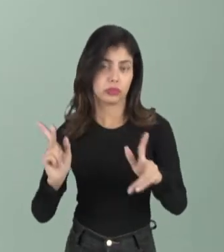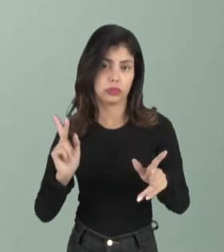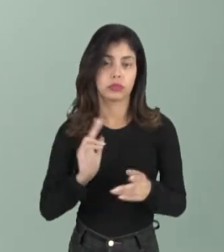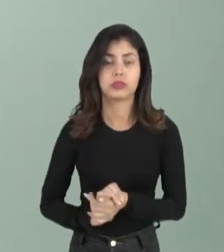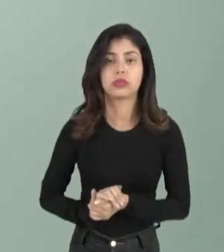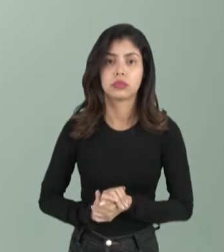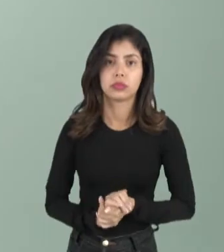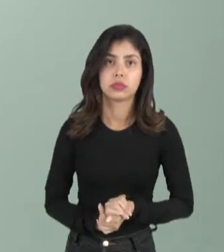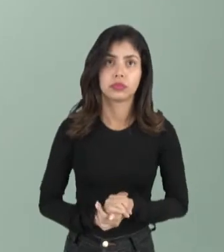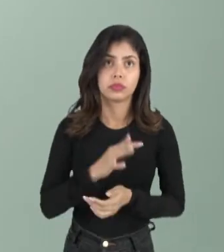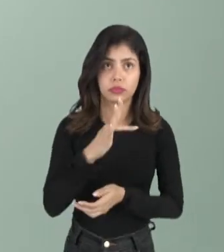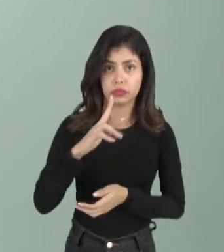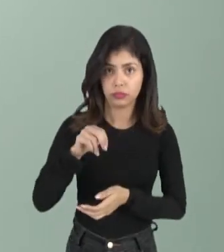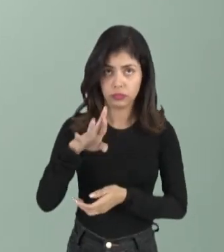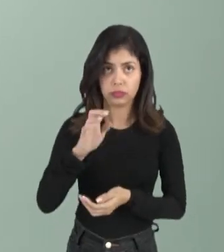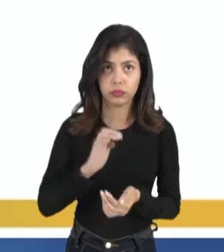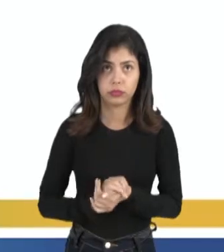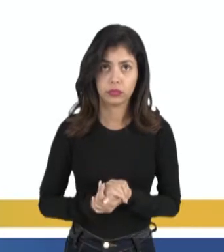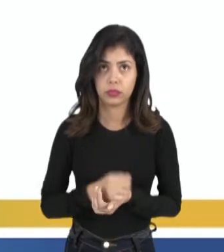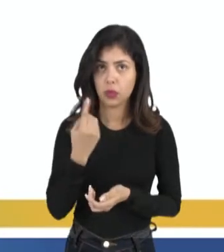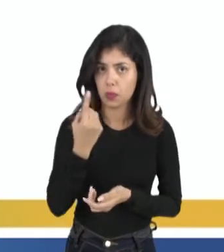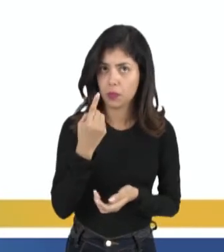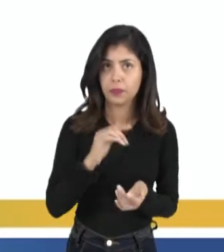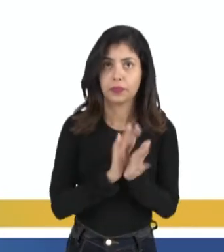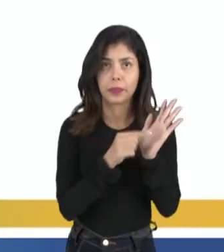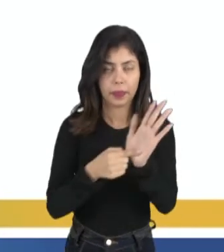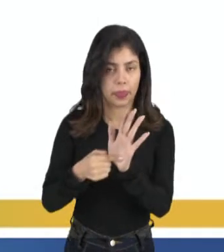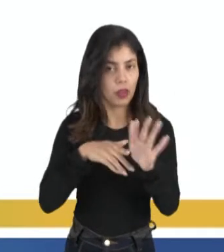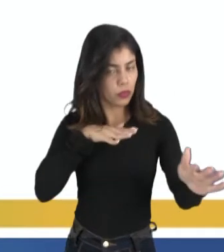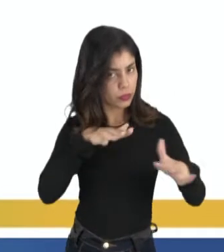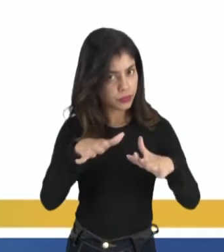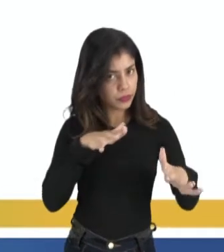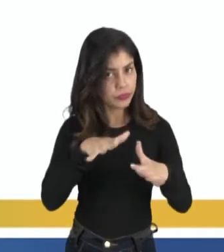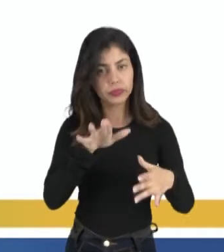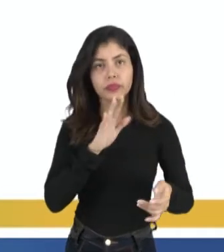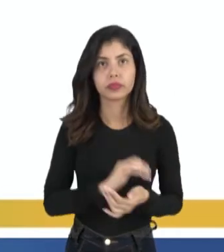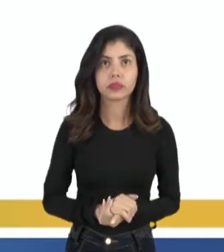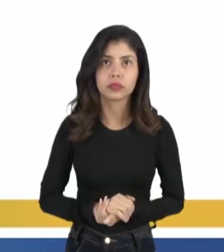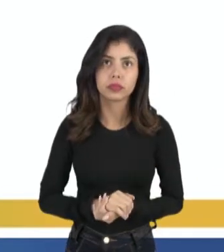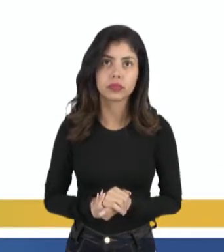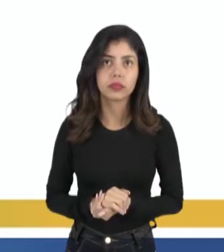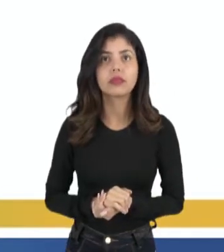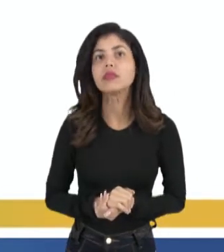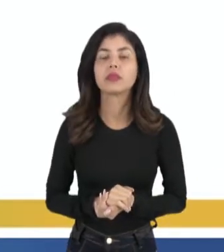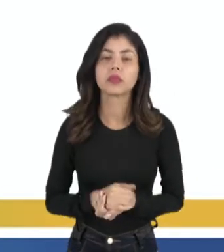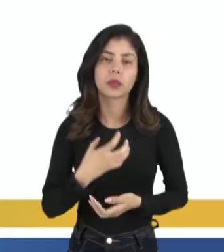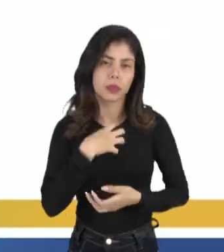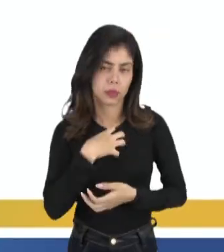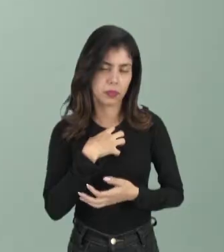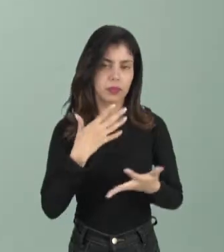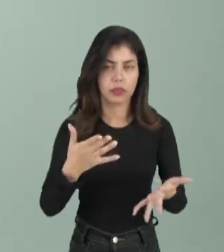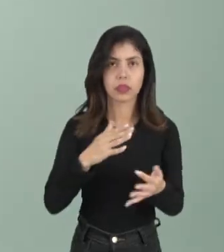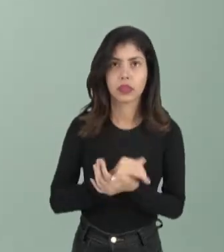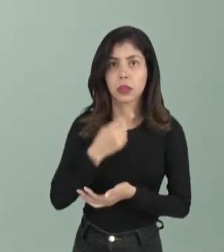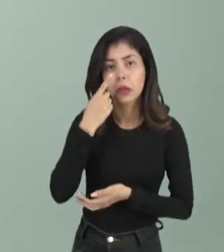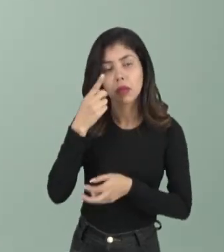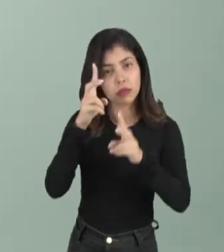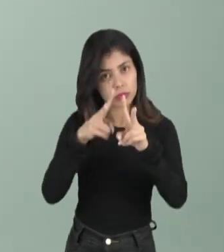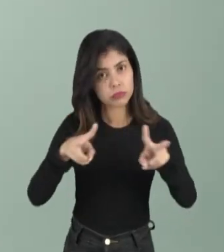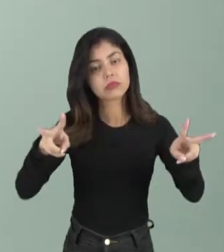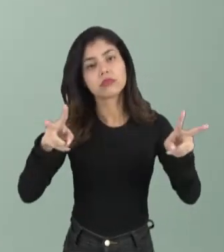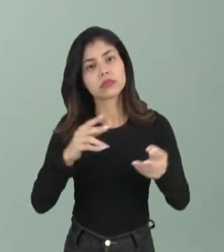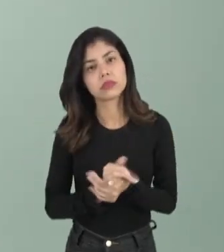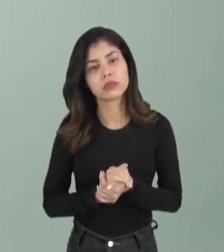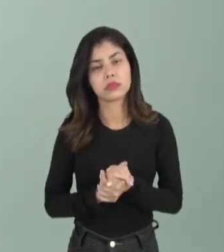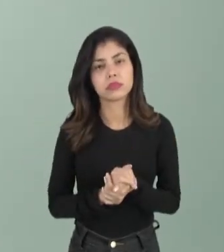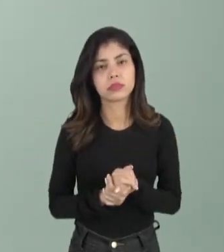diferente A fonte é uma das obras mais representativas deste momento Então nós vamos visualizar